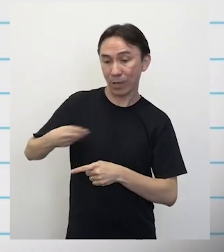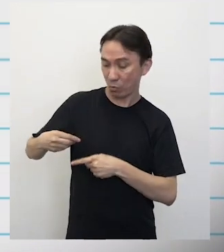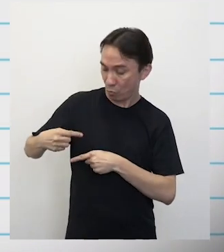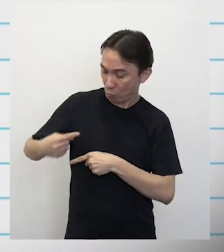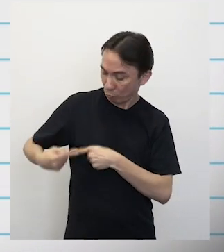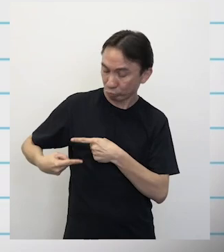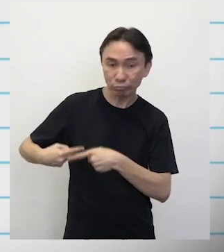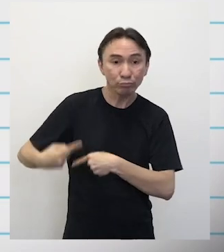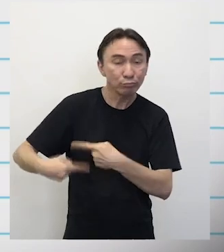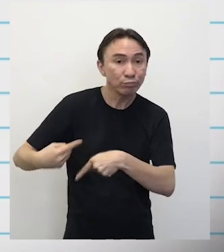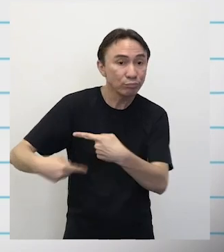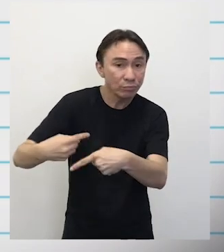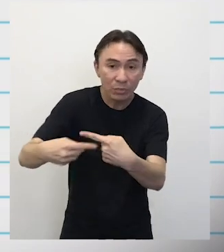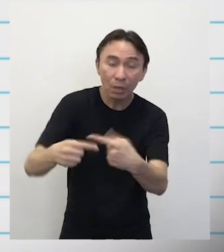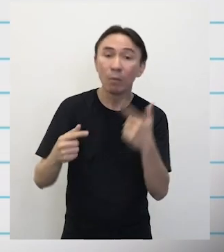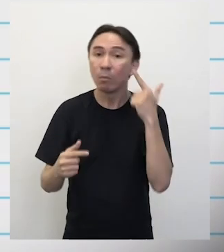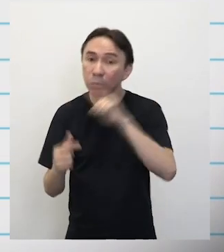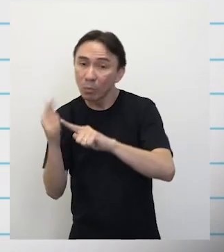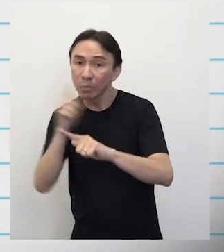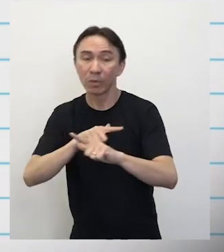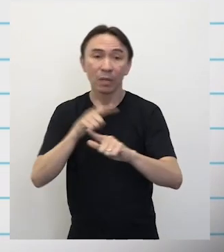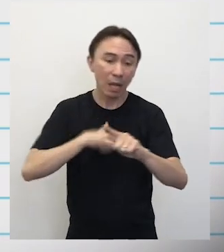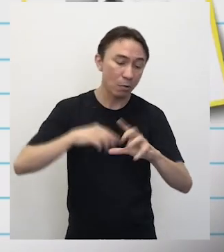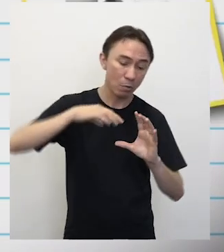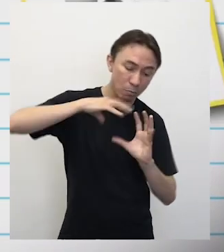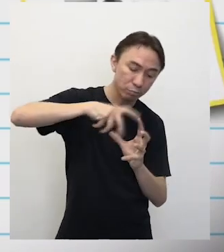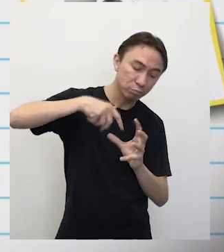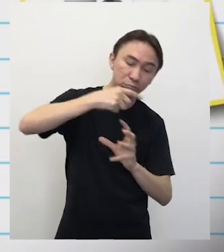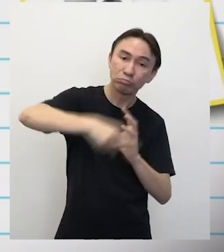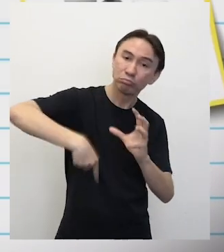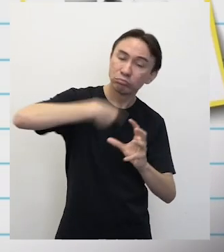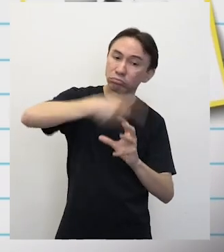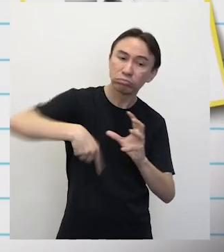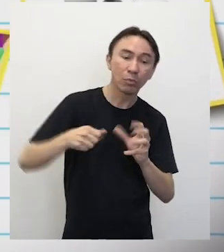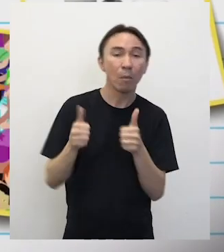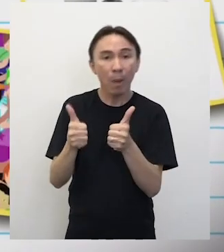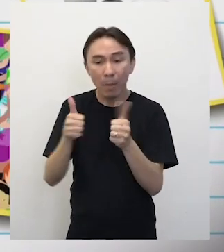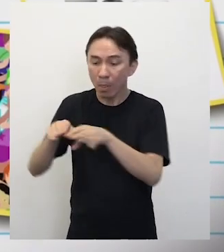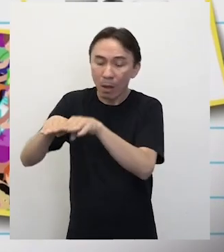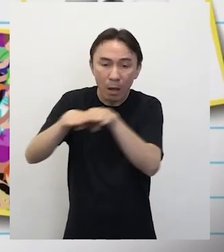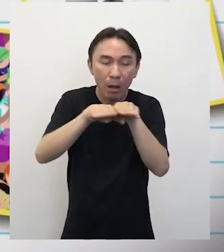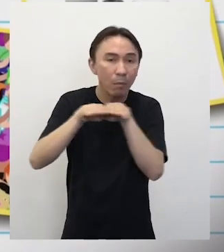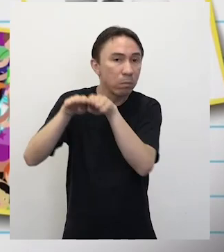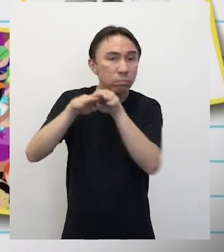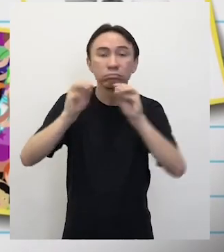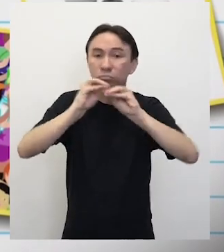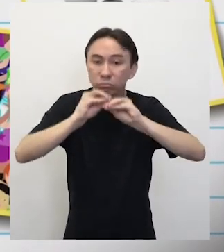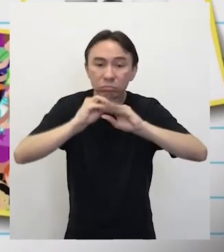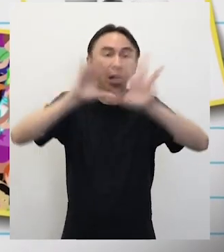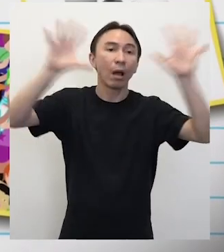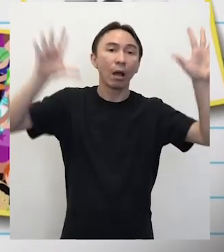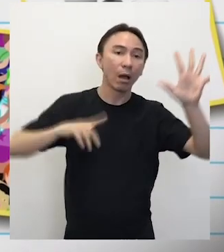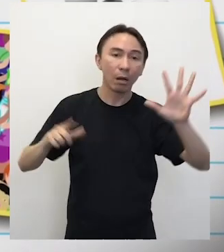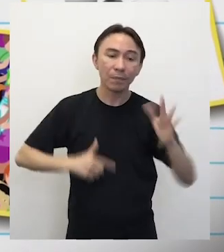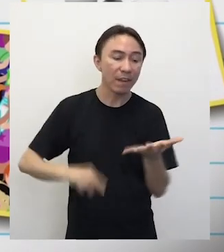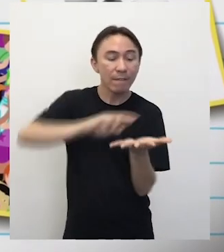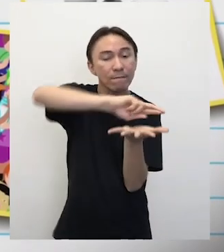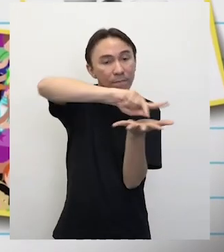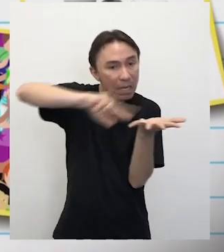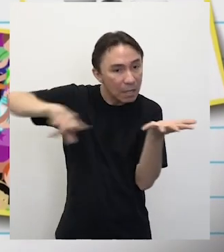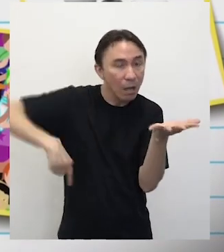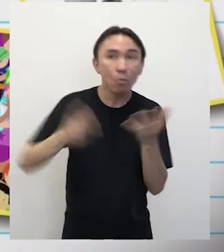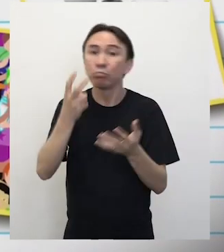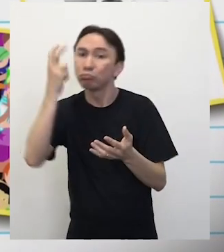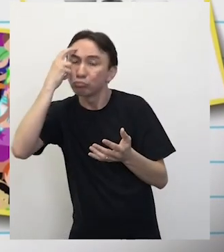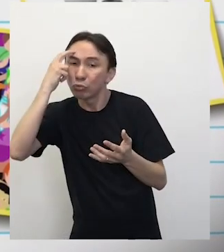um mundo onde haja padrões de consumo conscientes, um mundo de maior equidade, transparência, com diversidade cultural e ambiental,